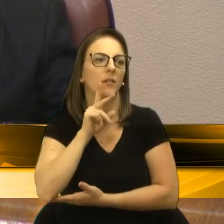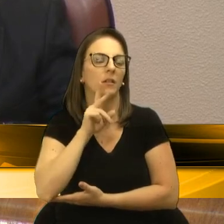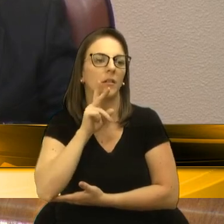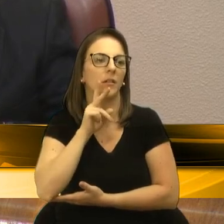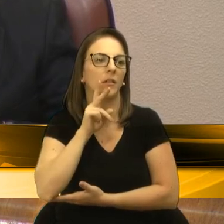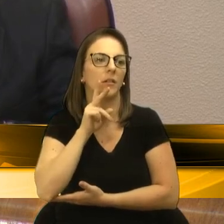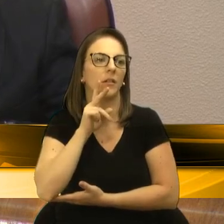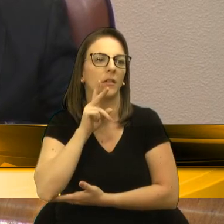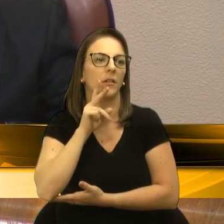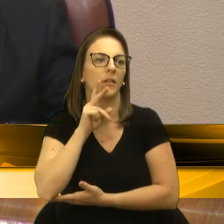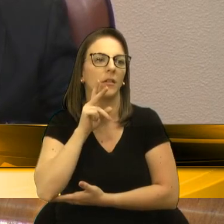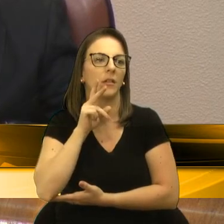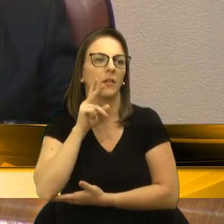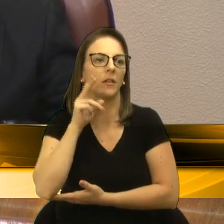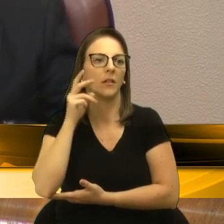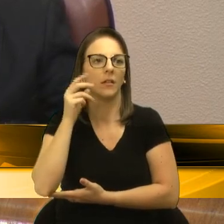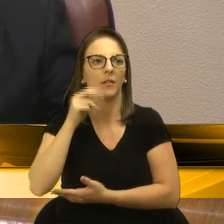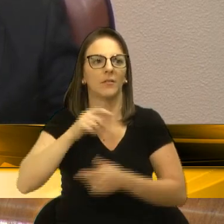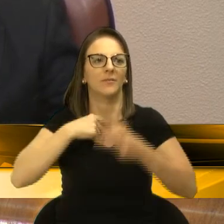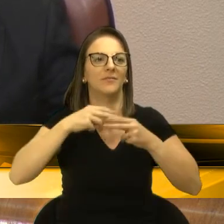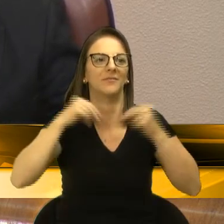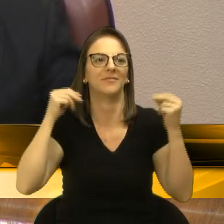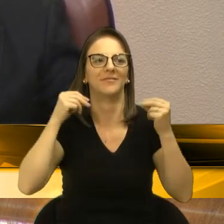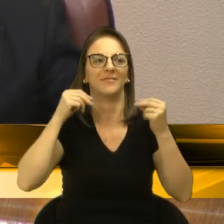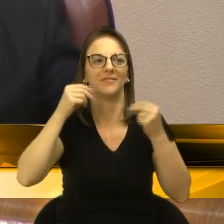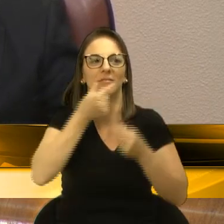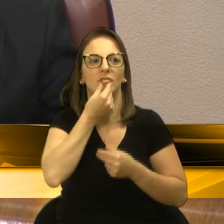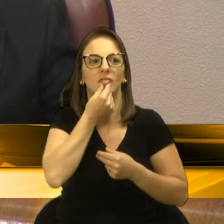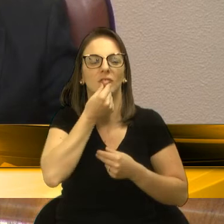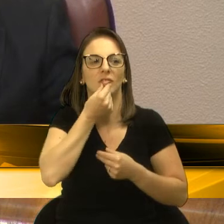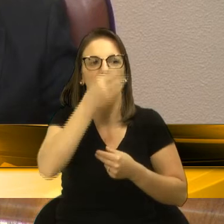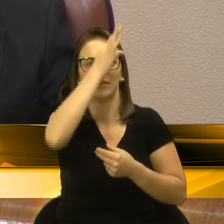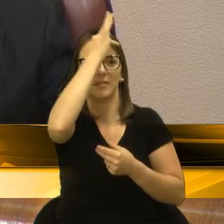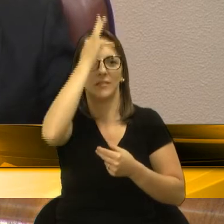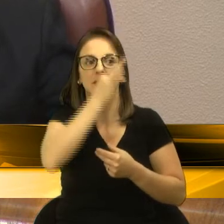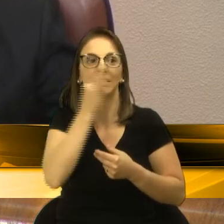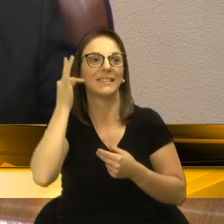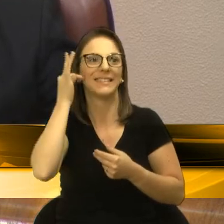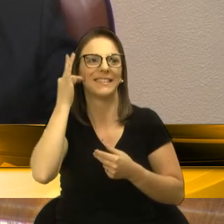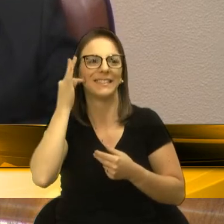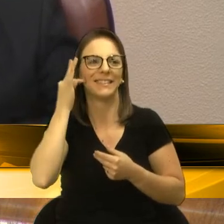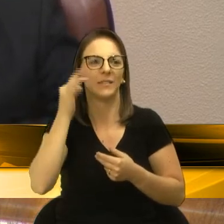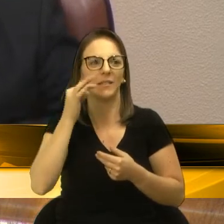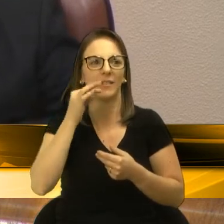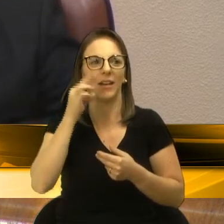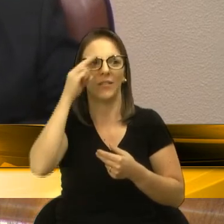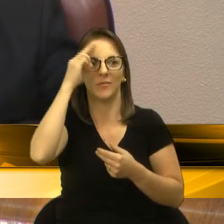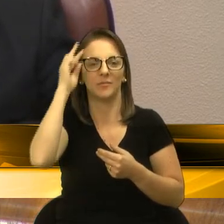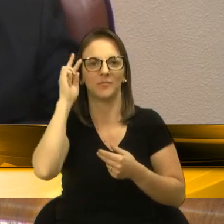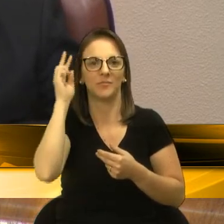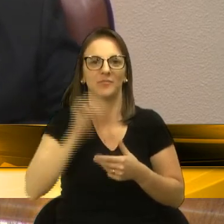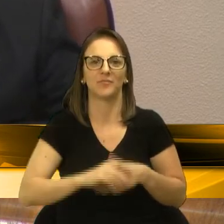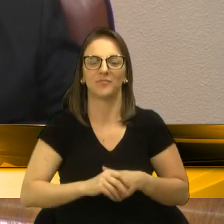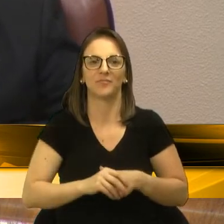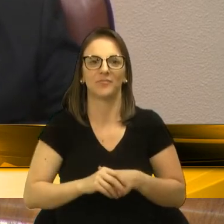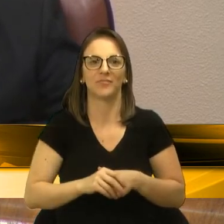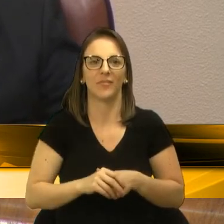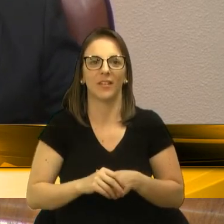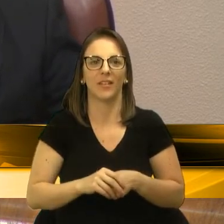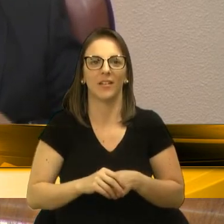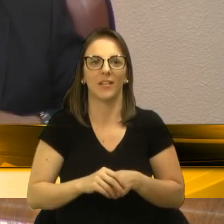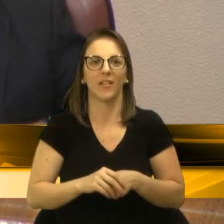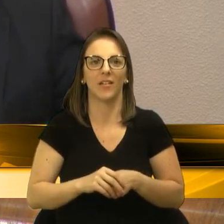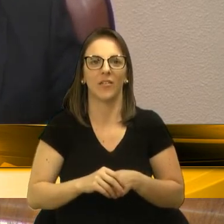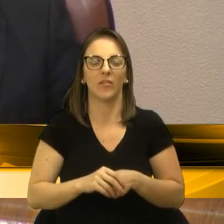Renato Oliveira, Ricardo Daneluz, Rodrigo Beltrão, Tatiane Frisso, Velocino Ues. Presidente Flávio Cassina, PTB. Concluído